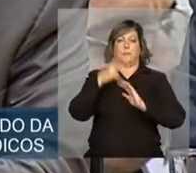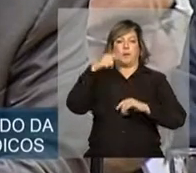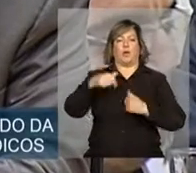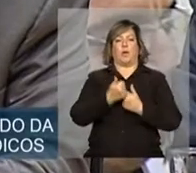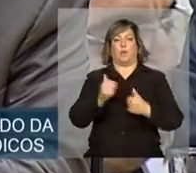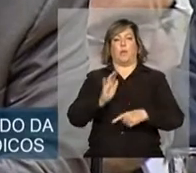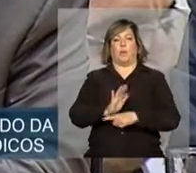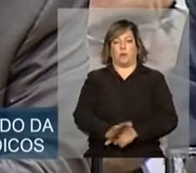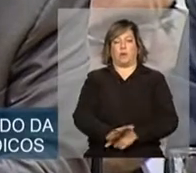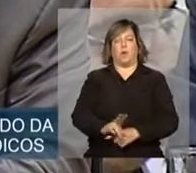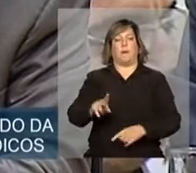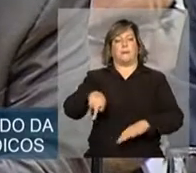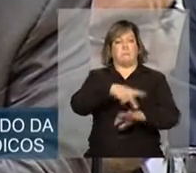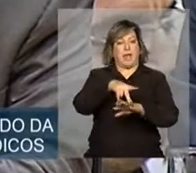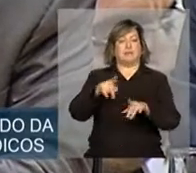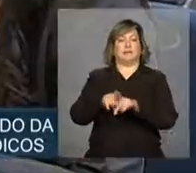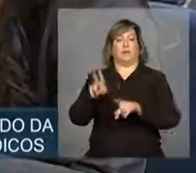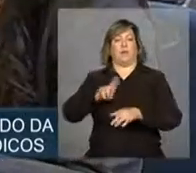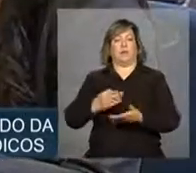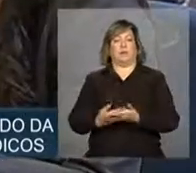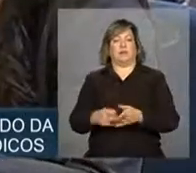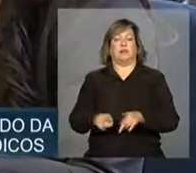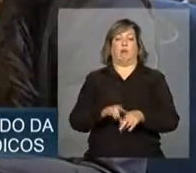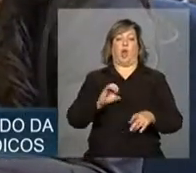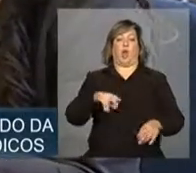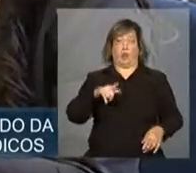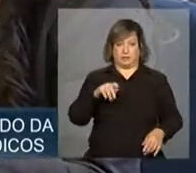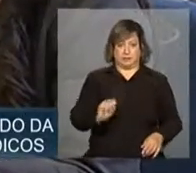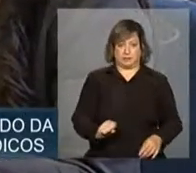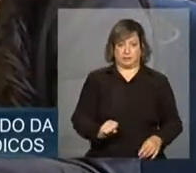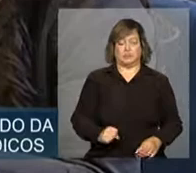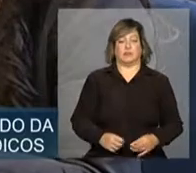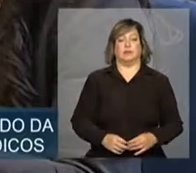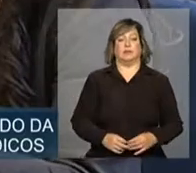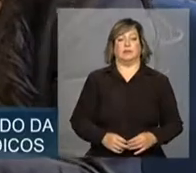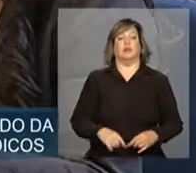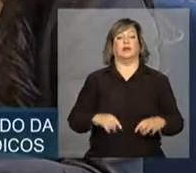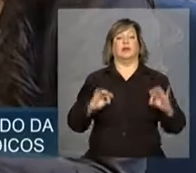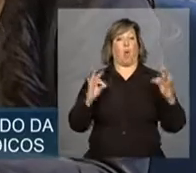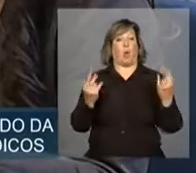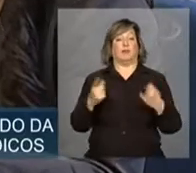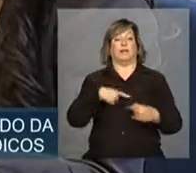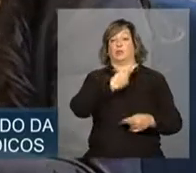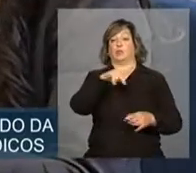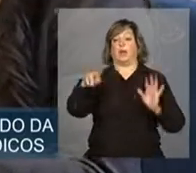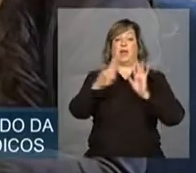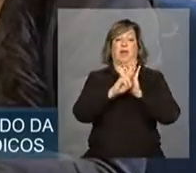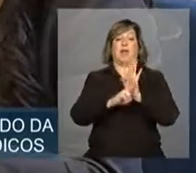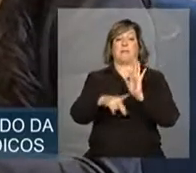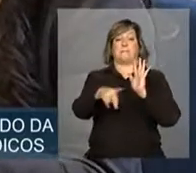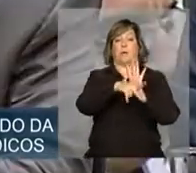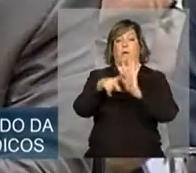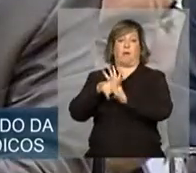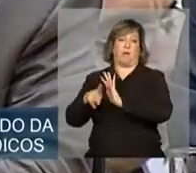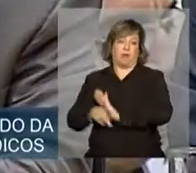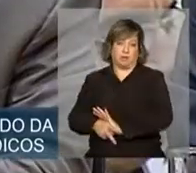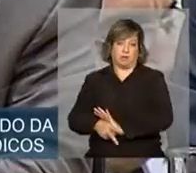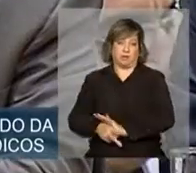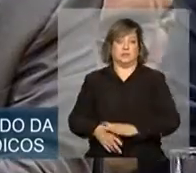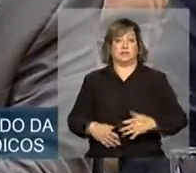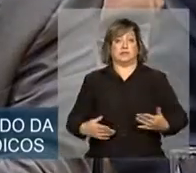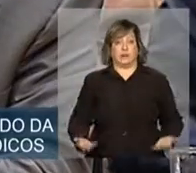cooperação com países e com universidades e com organizações não-governamentais todas elas tem suas regras próprias nós